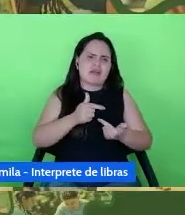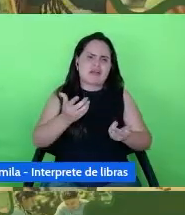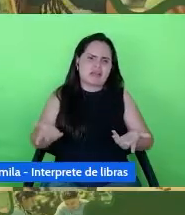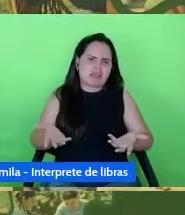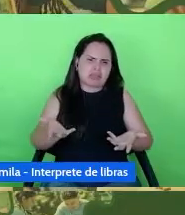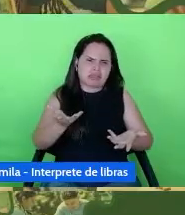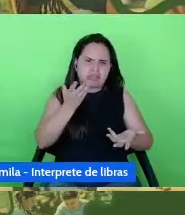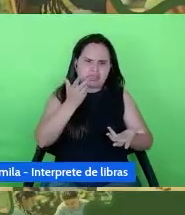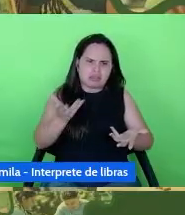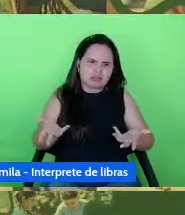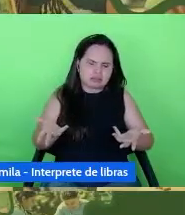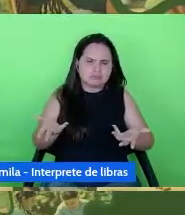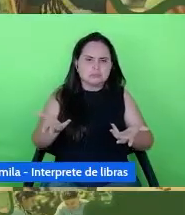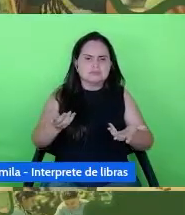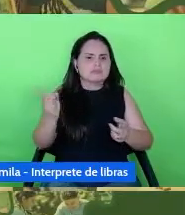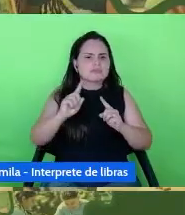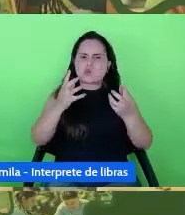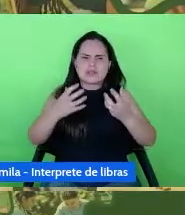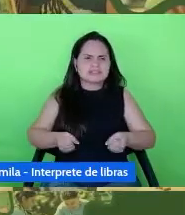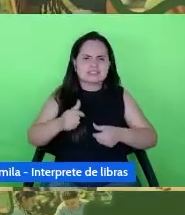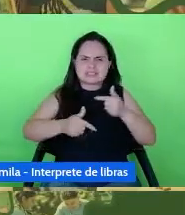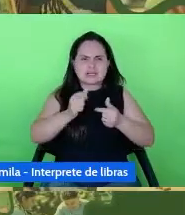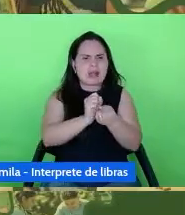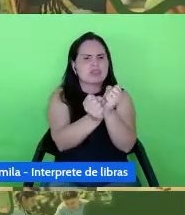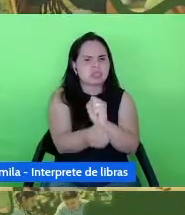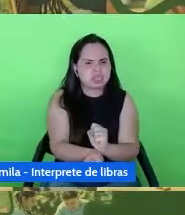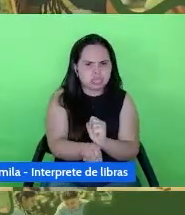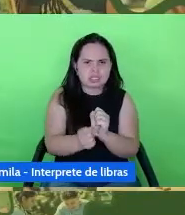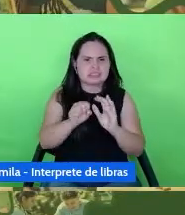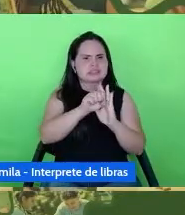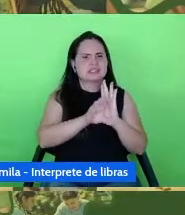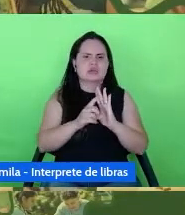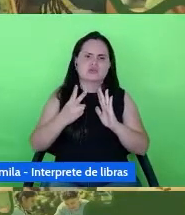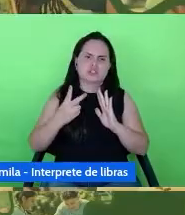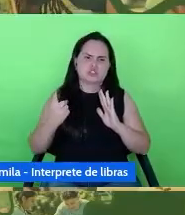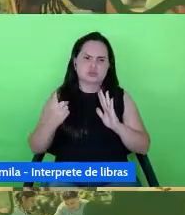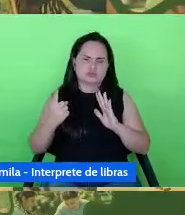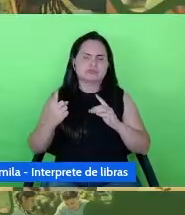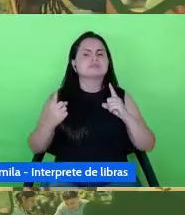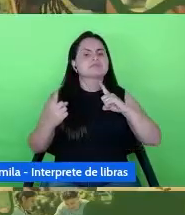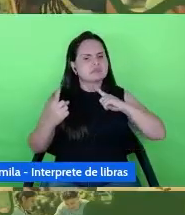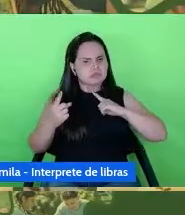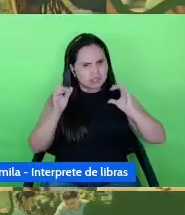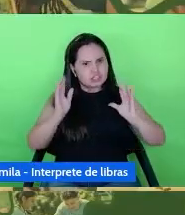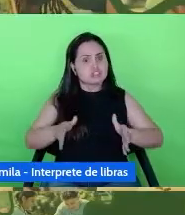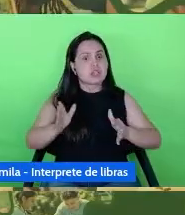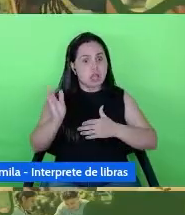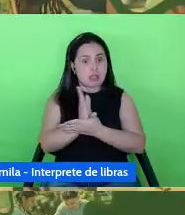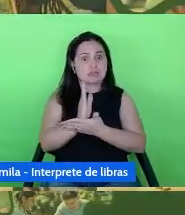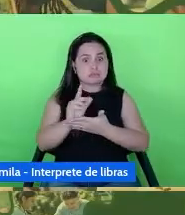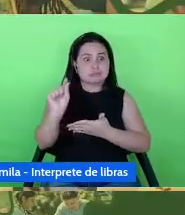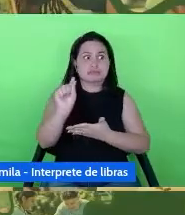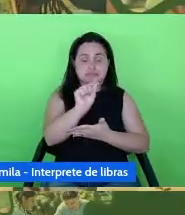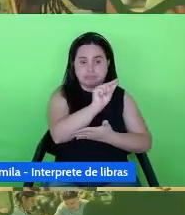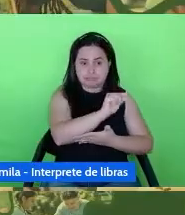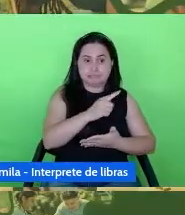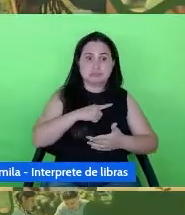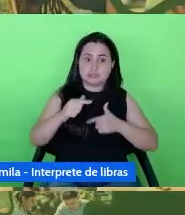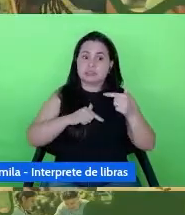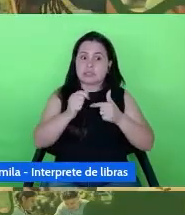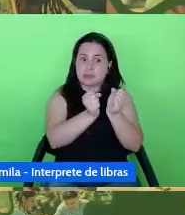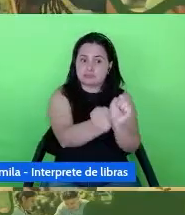ético. É inadmissível o trabalho escravo no século XXI. E existe ainda muitas cadeias produtivas globais com trabalho